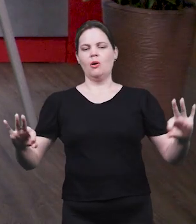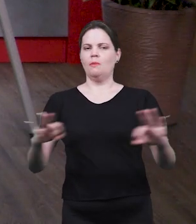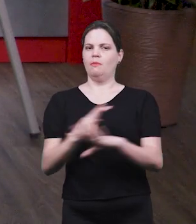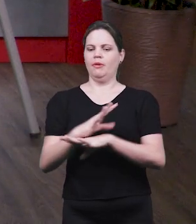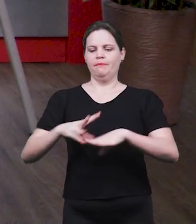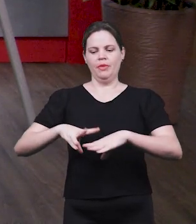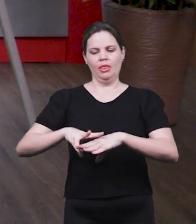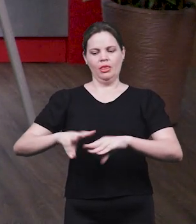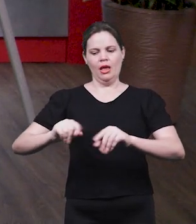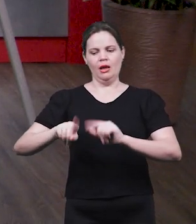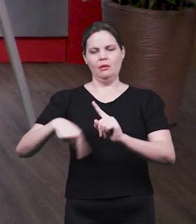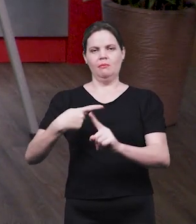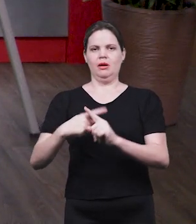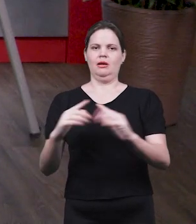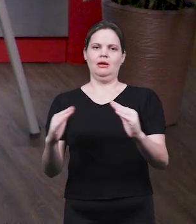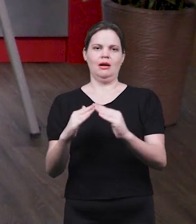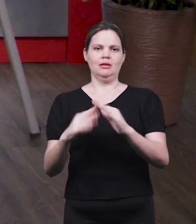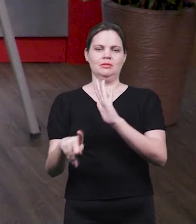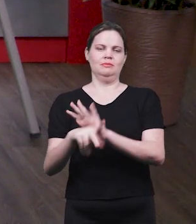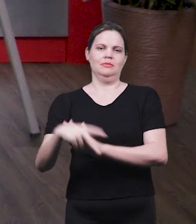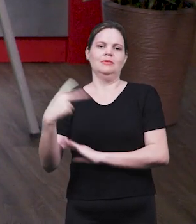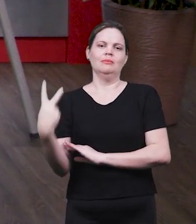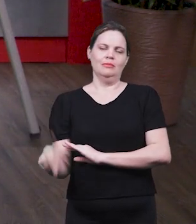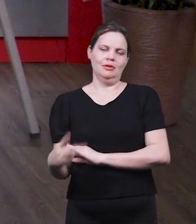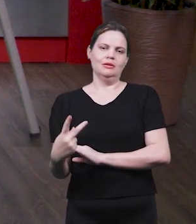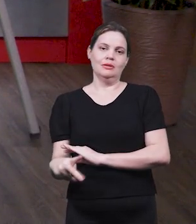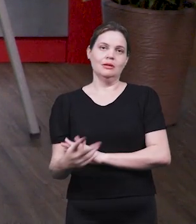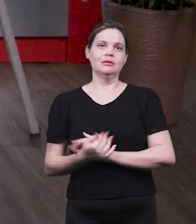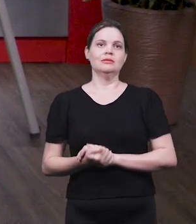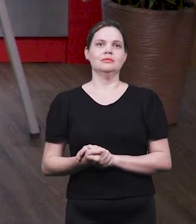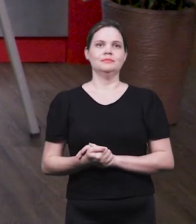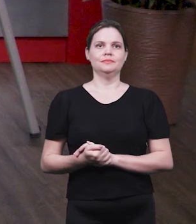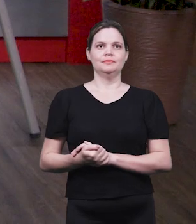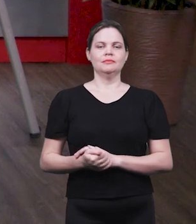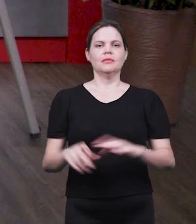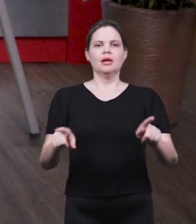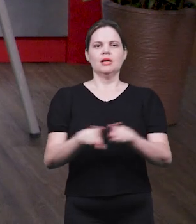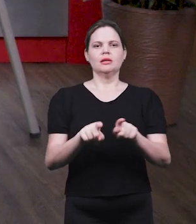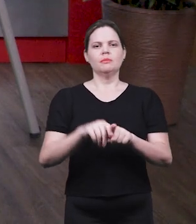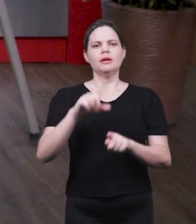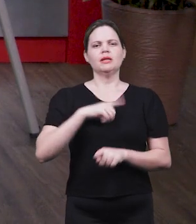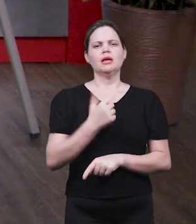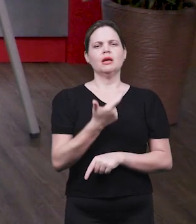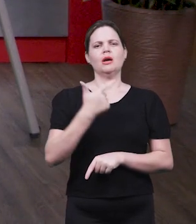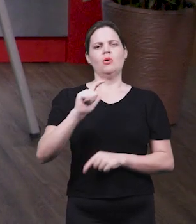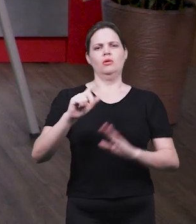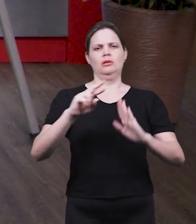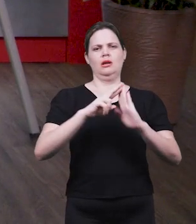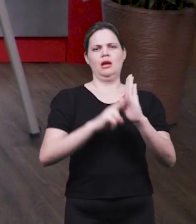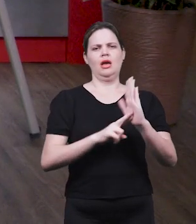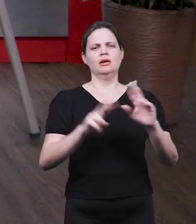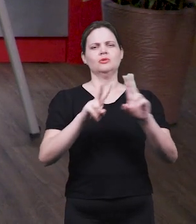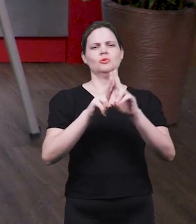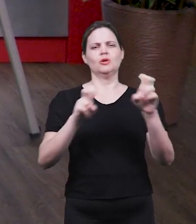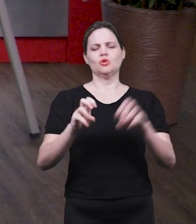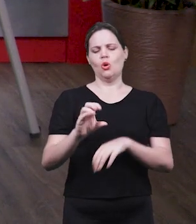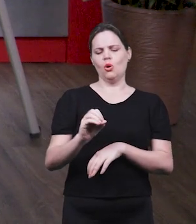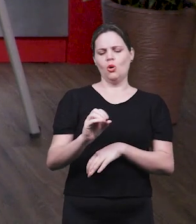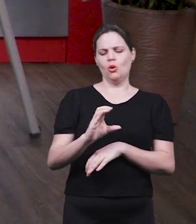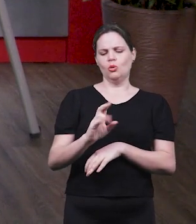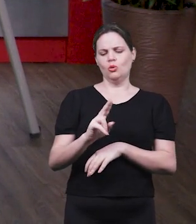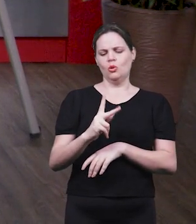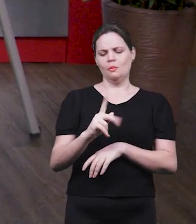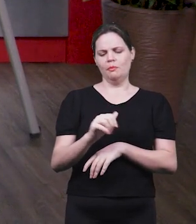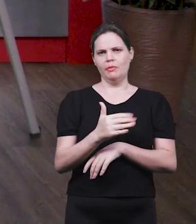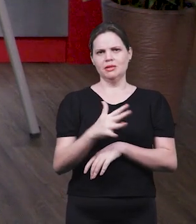esses 17%. E no caso da ocupação, que é um outro regime, onde não